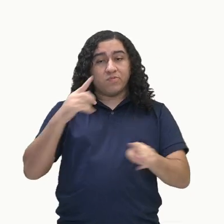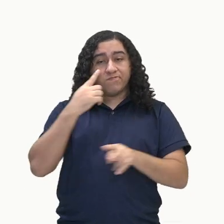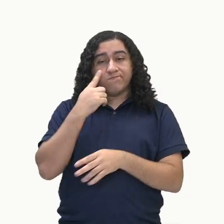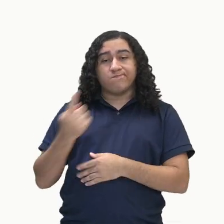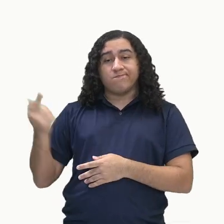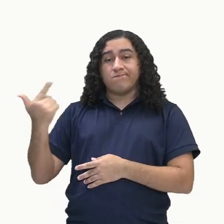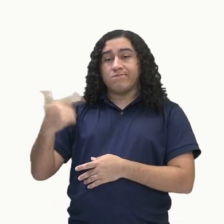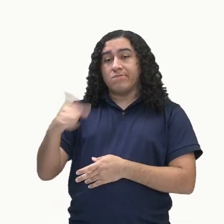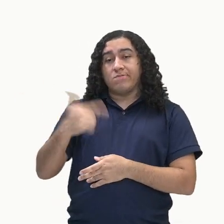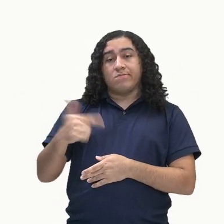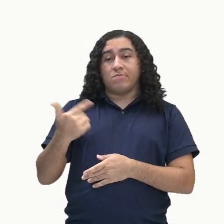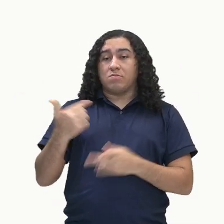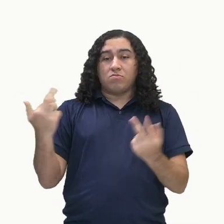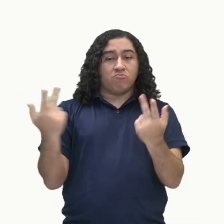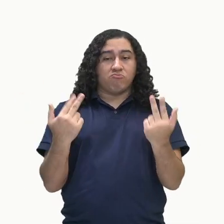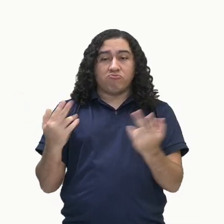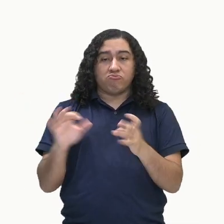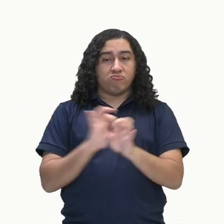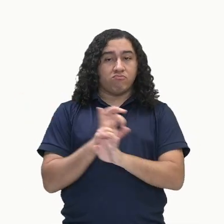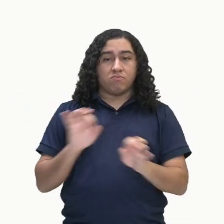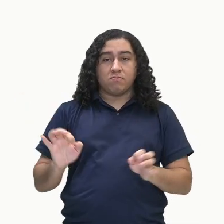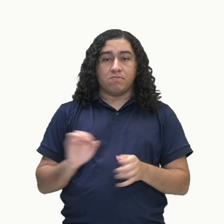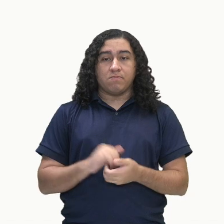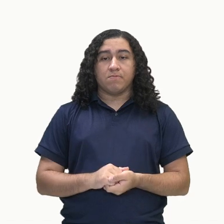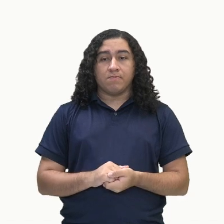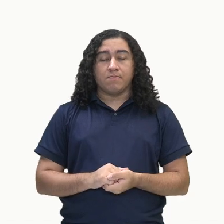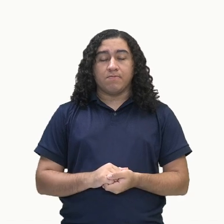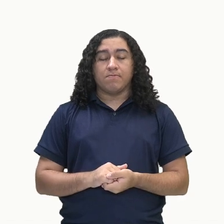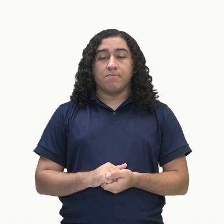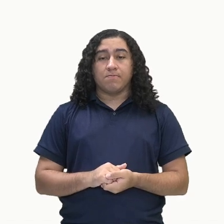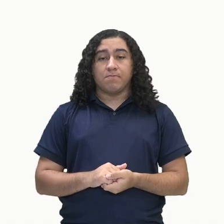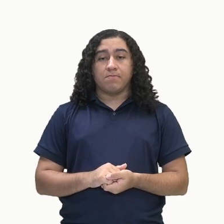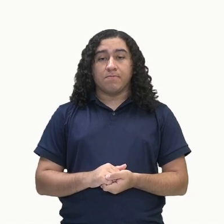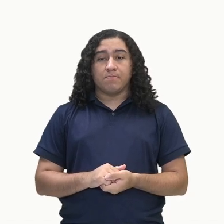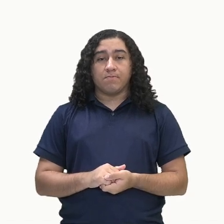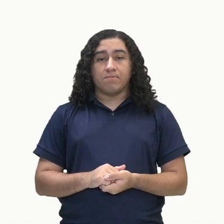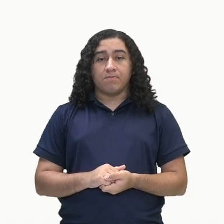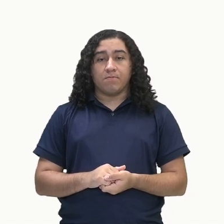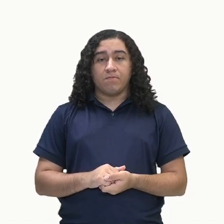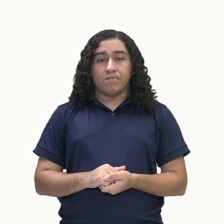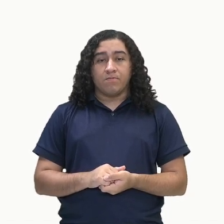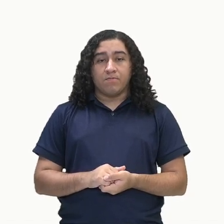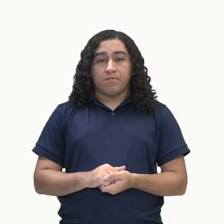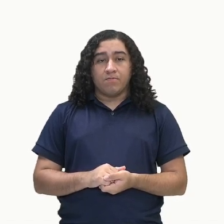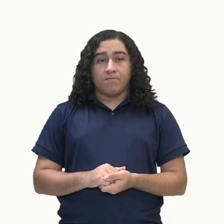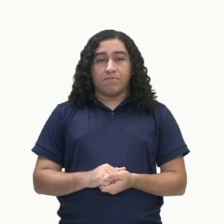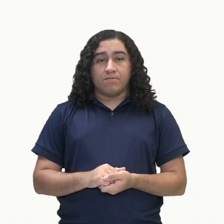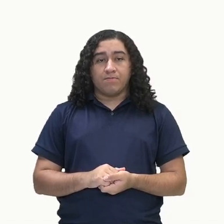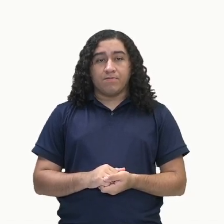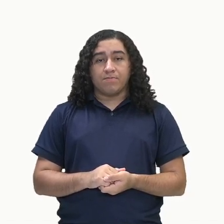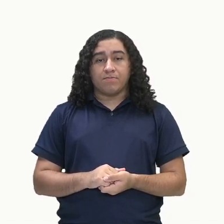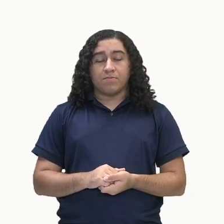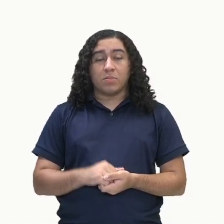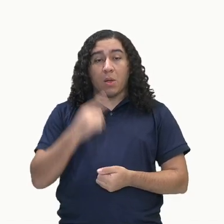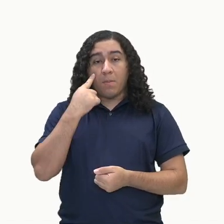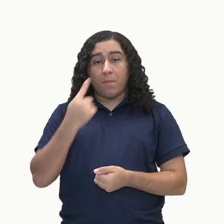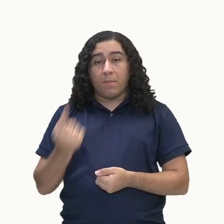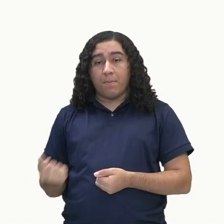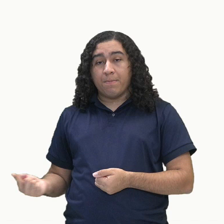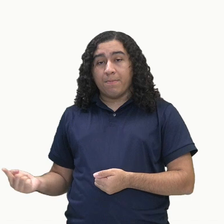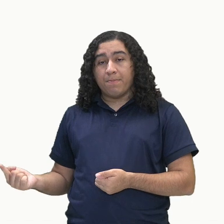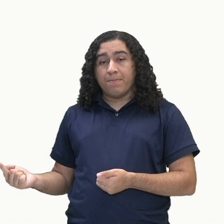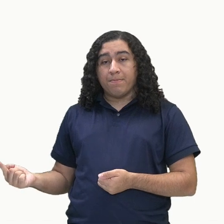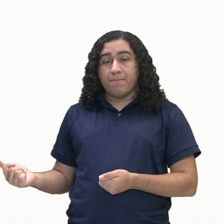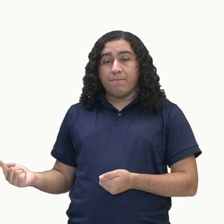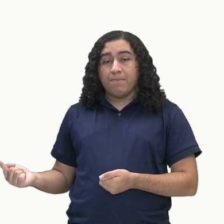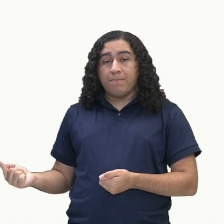lados iguais, tá bom? Ou seja, lados de mesma medida. Voltando aqui para a nossa pergunta, ó, qual deles